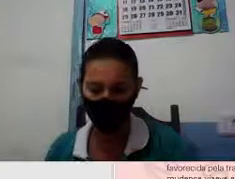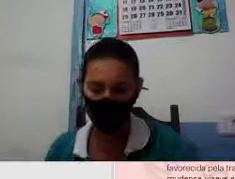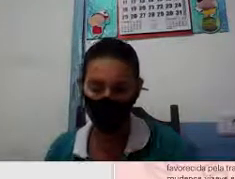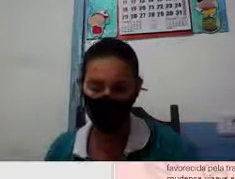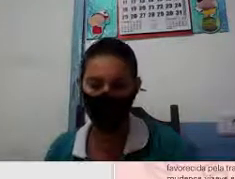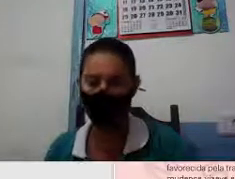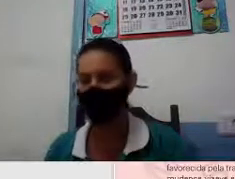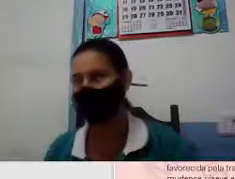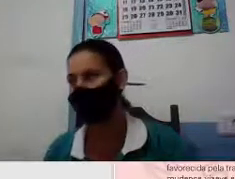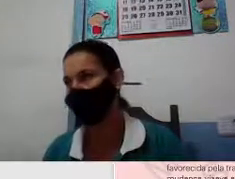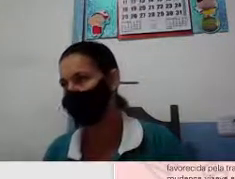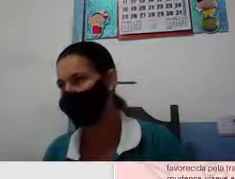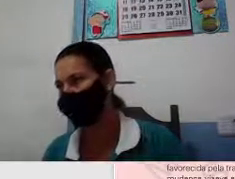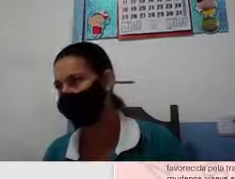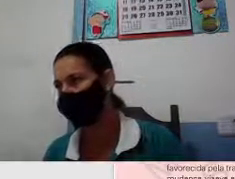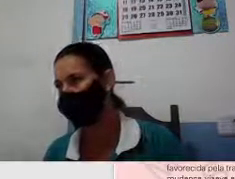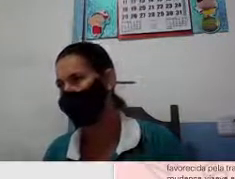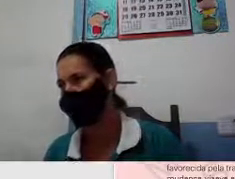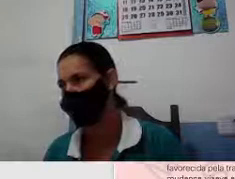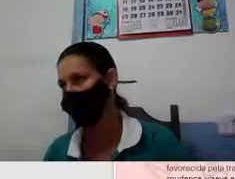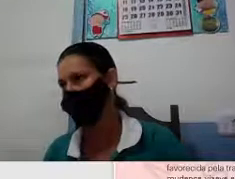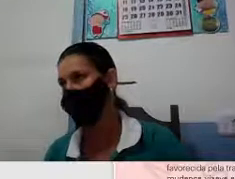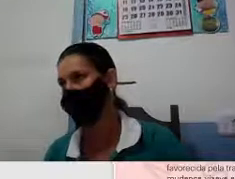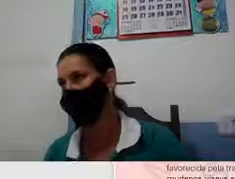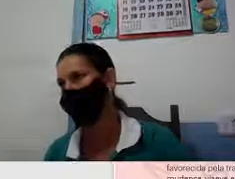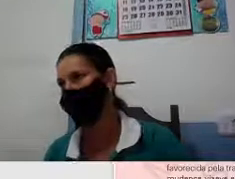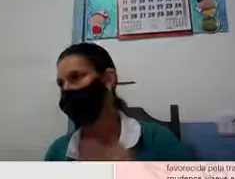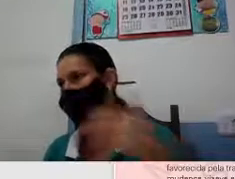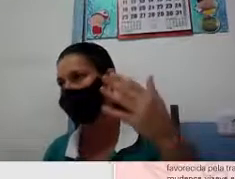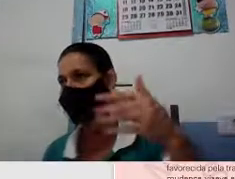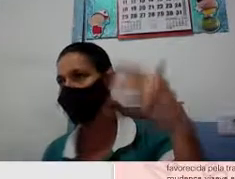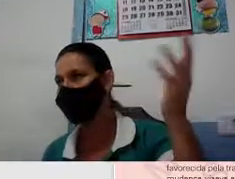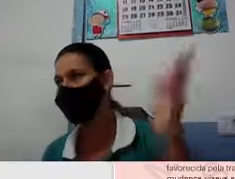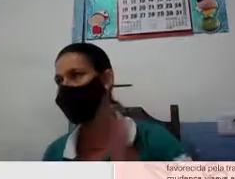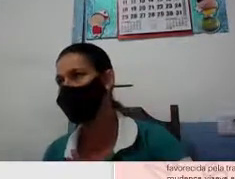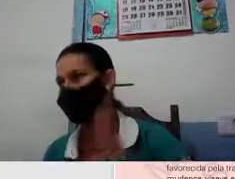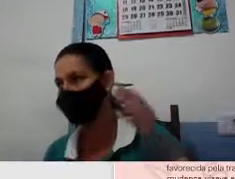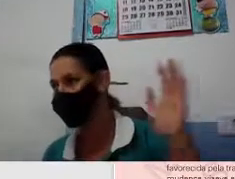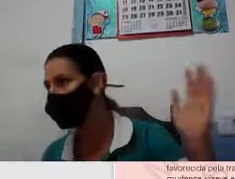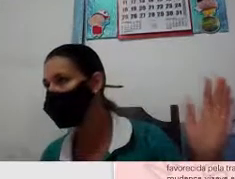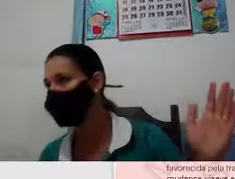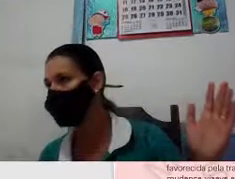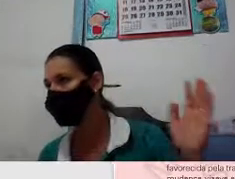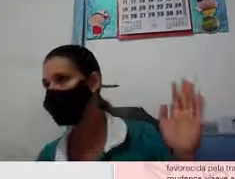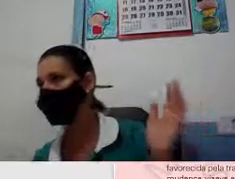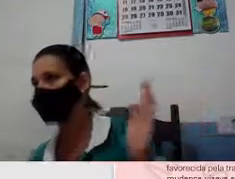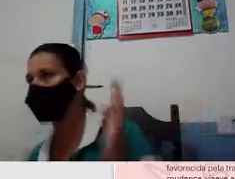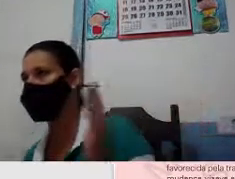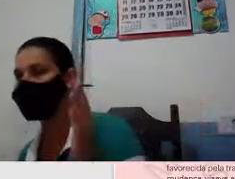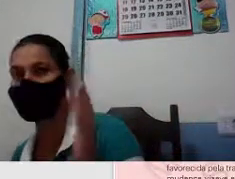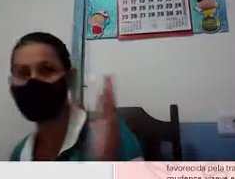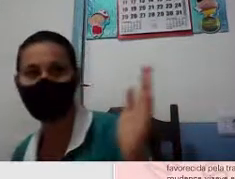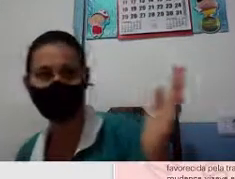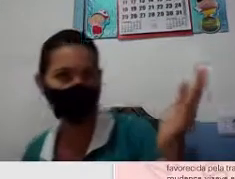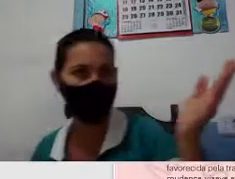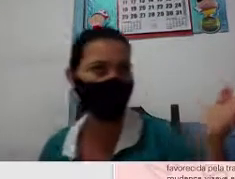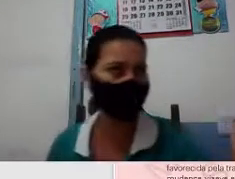católica. Então, sabe-se também que nessa época, né, os freis, padres, né, tinham várias mulheres, né? Então, não sei se